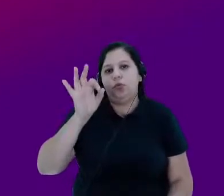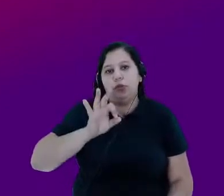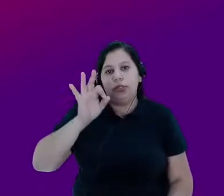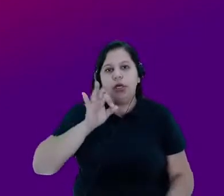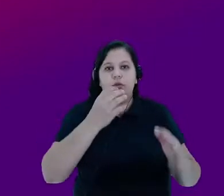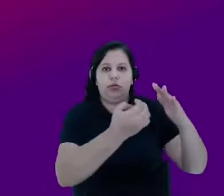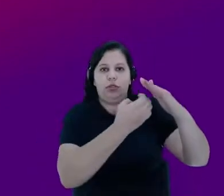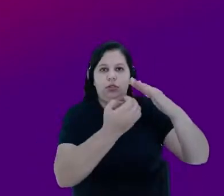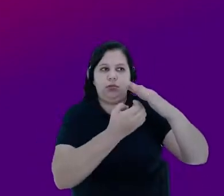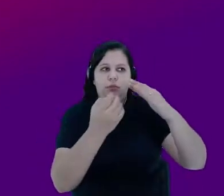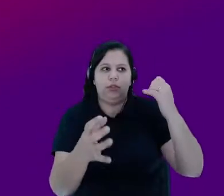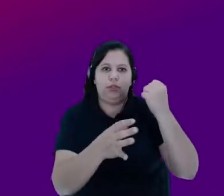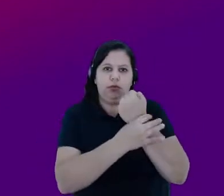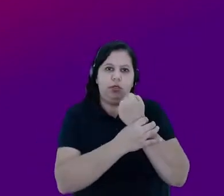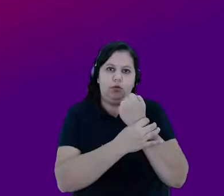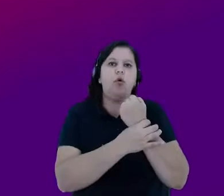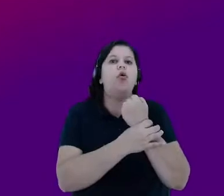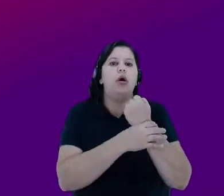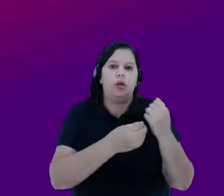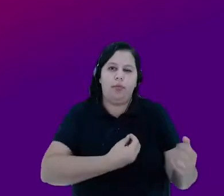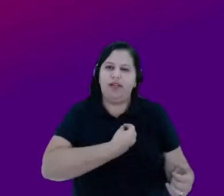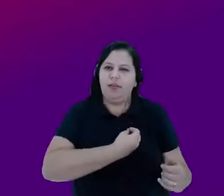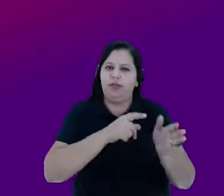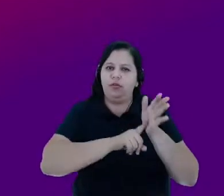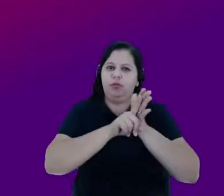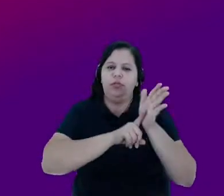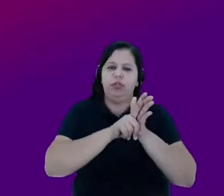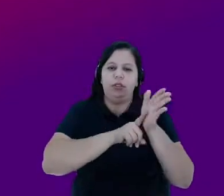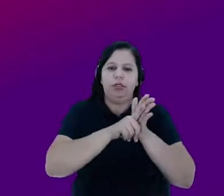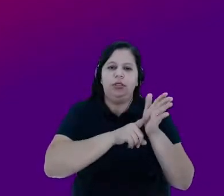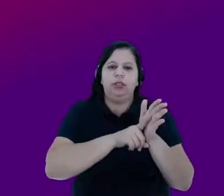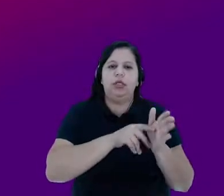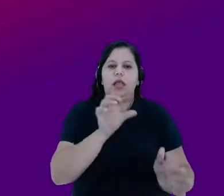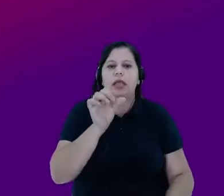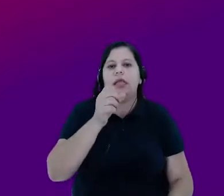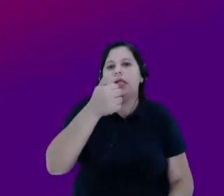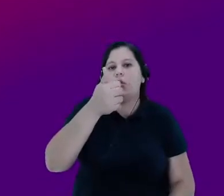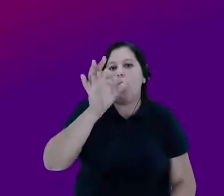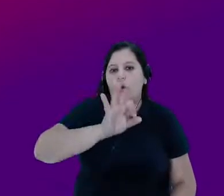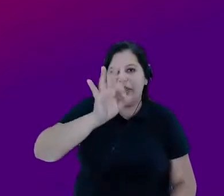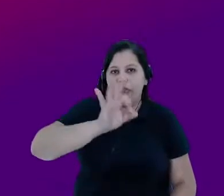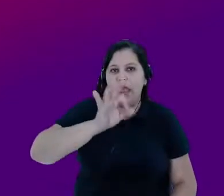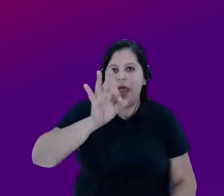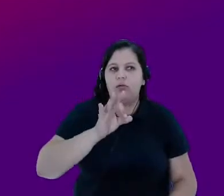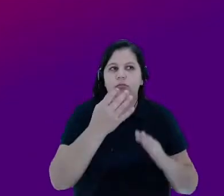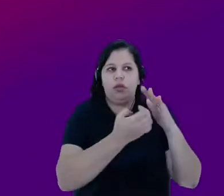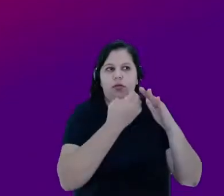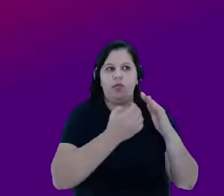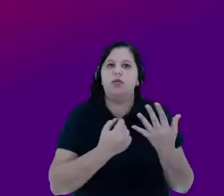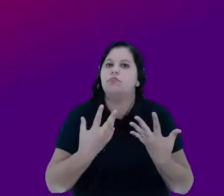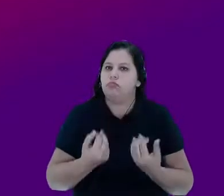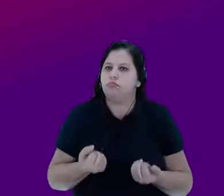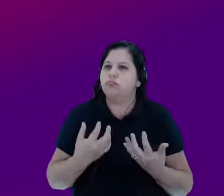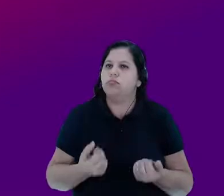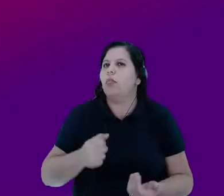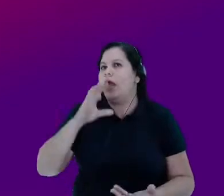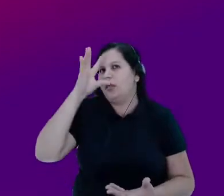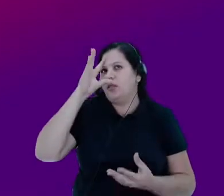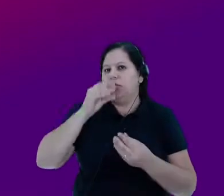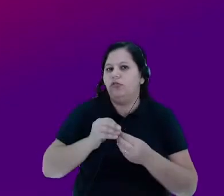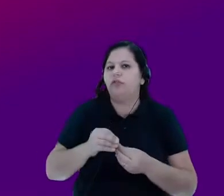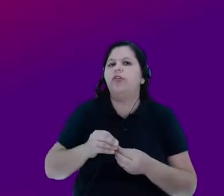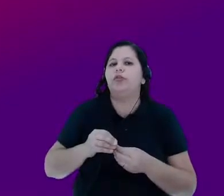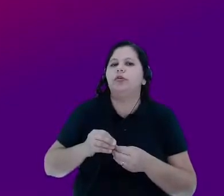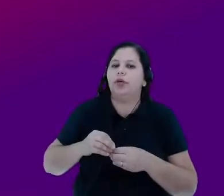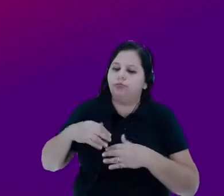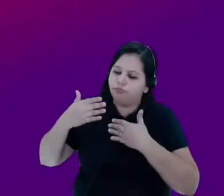das seguradoras participantes dessa pesquisa, que consideravam, né, se consideravam em desenvolvimento e sabiam que precisavam ser